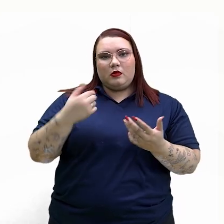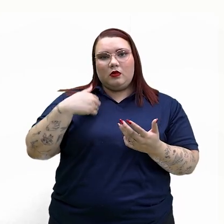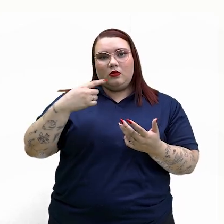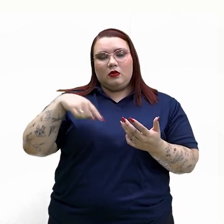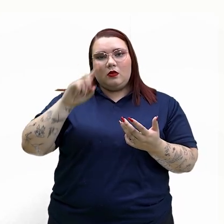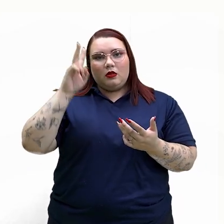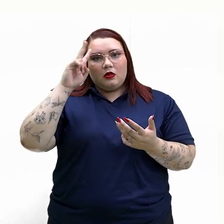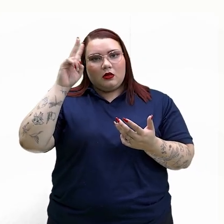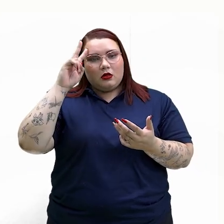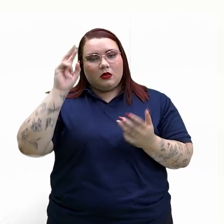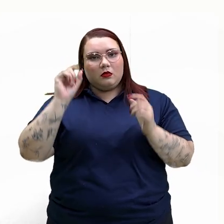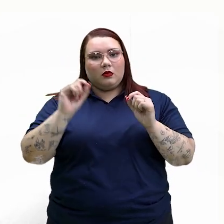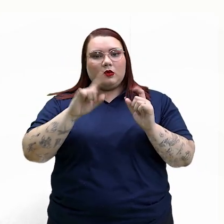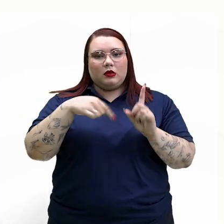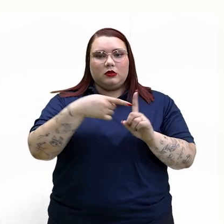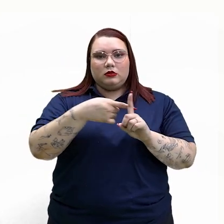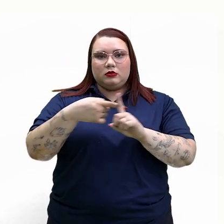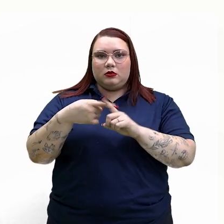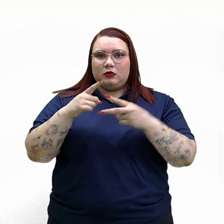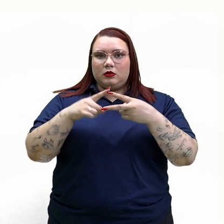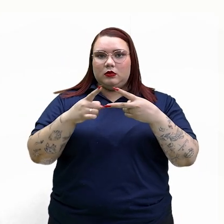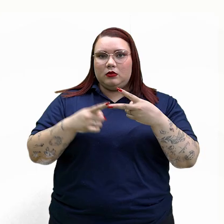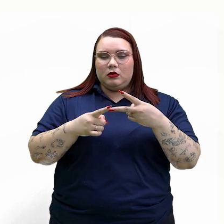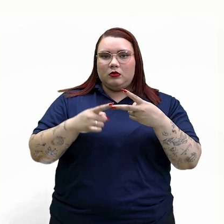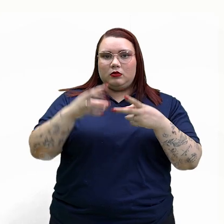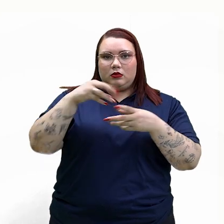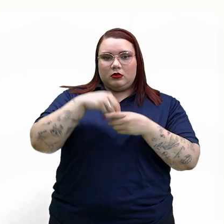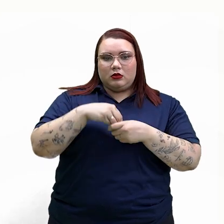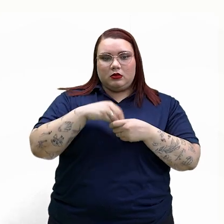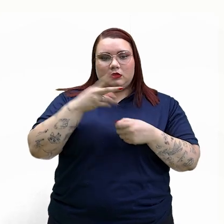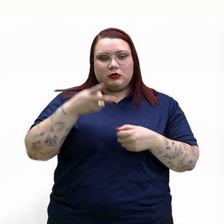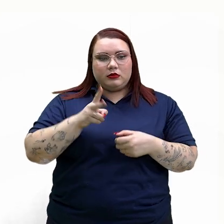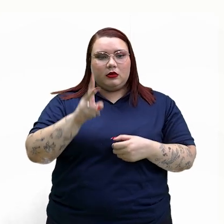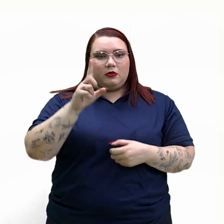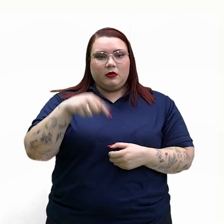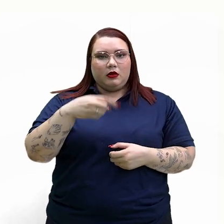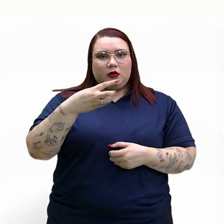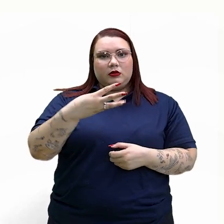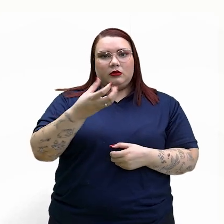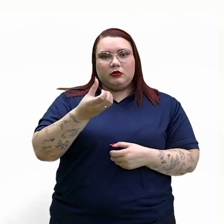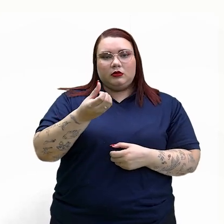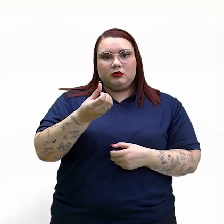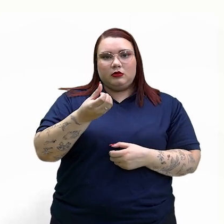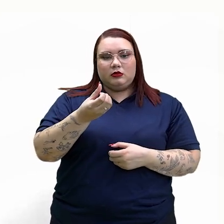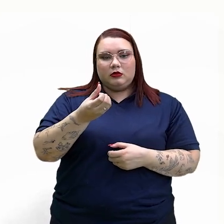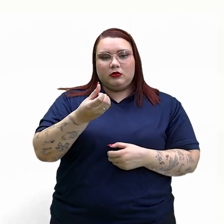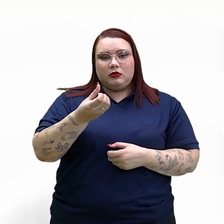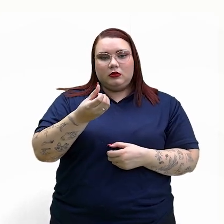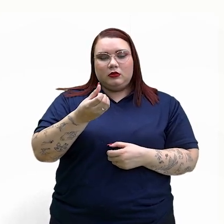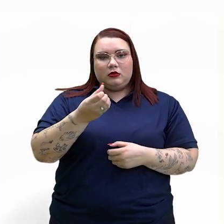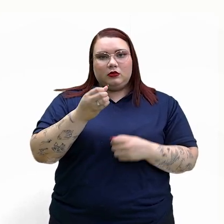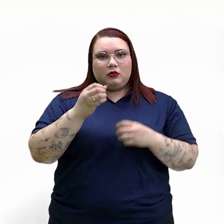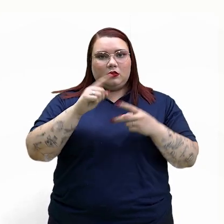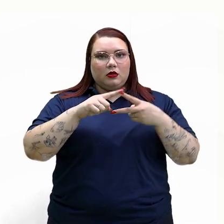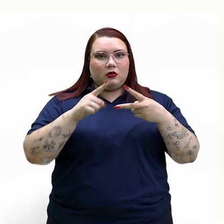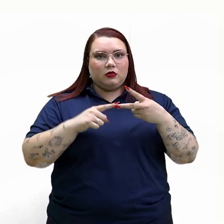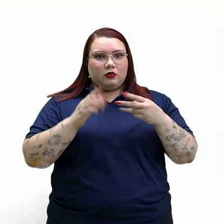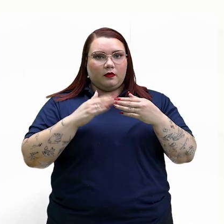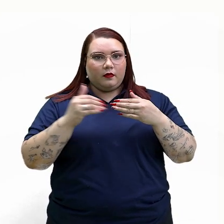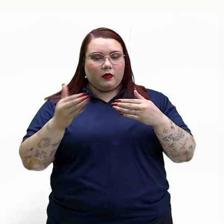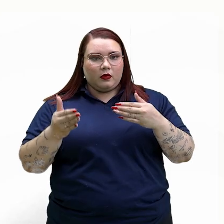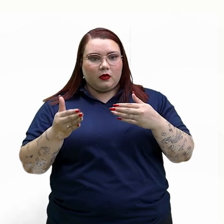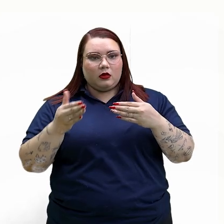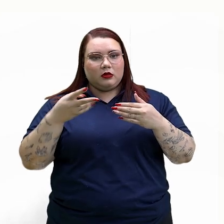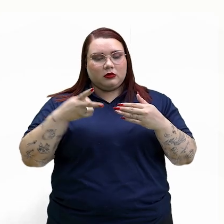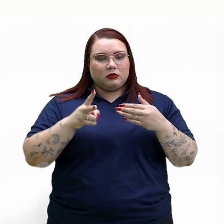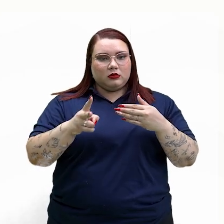lembro que a soma dos ângulos internos sempre vai ser 360 graus, perdão, interno não, dos ângulos externos, vai